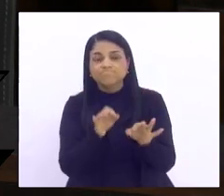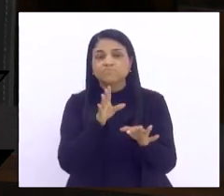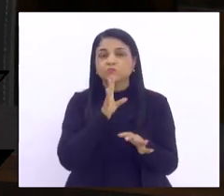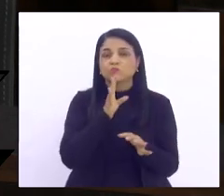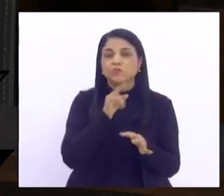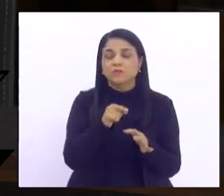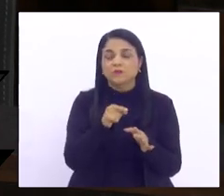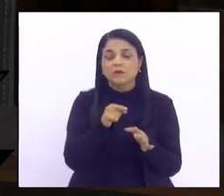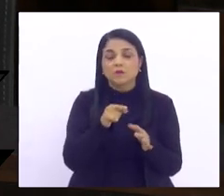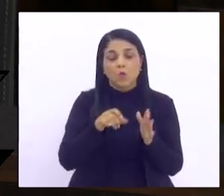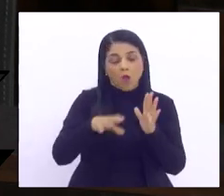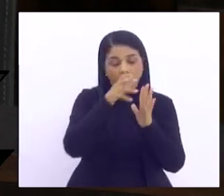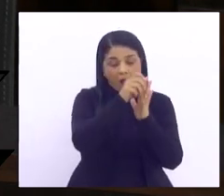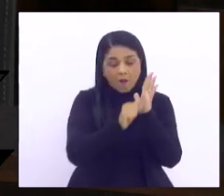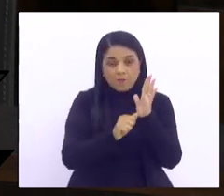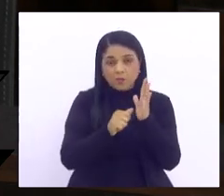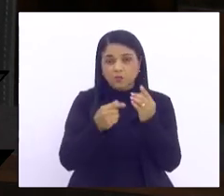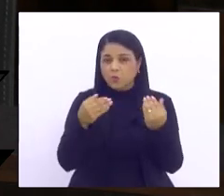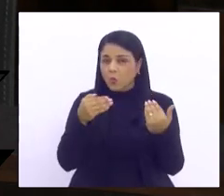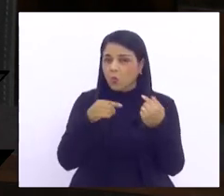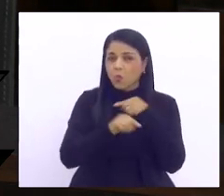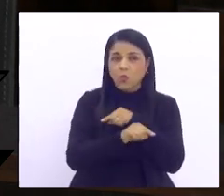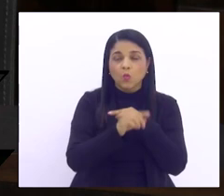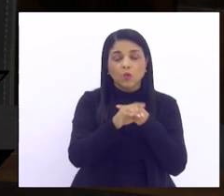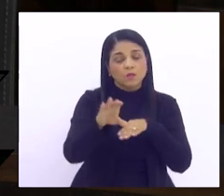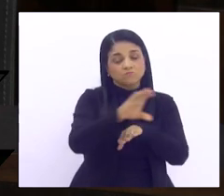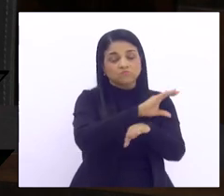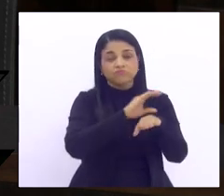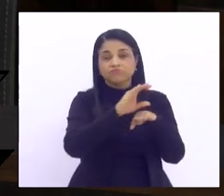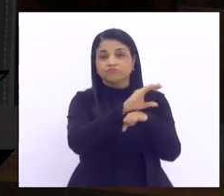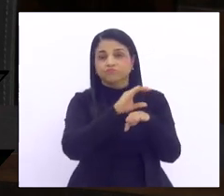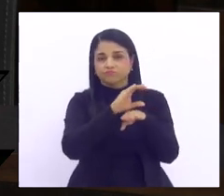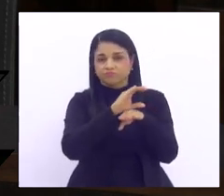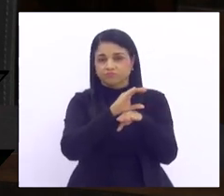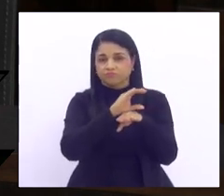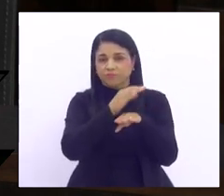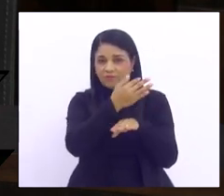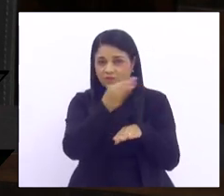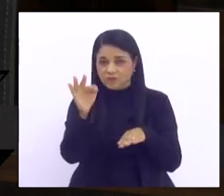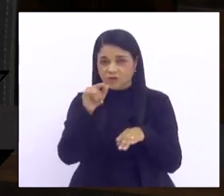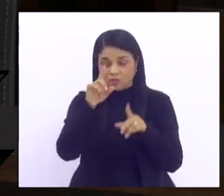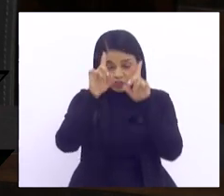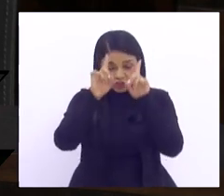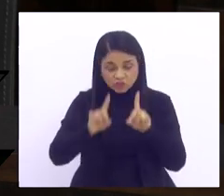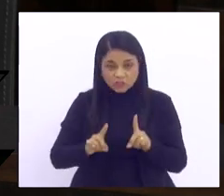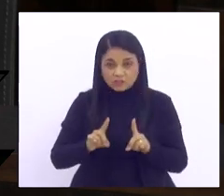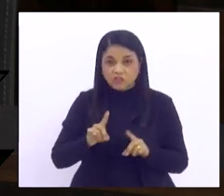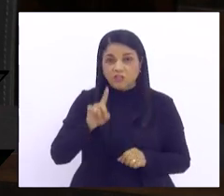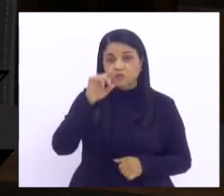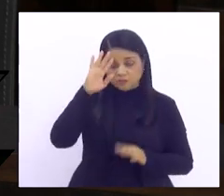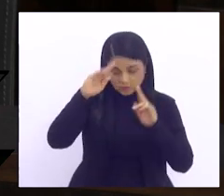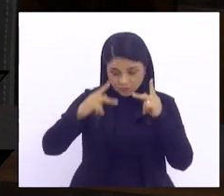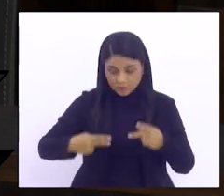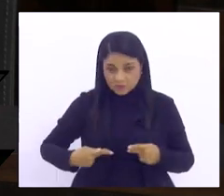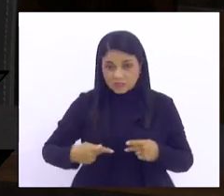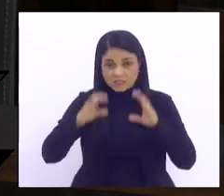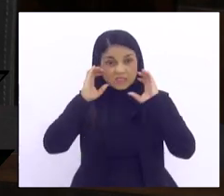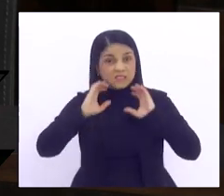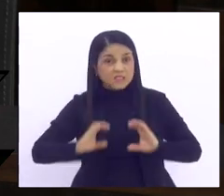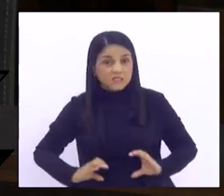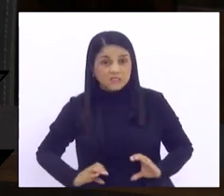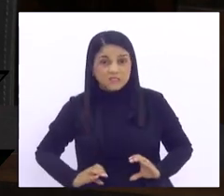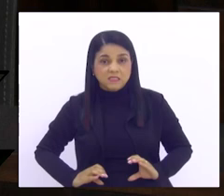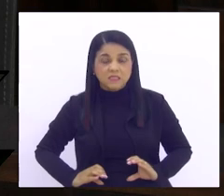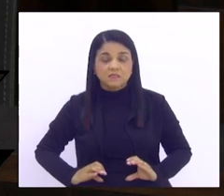viola os seguintes preceitos da Constituição Federal: dignidade da pessoa humana, cidadania,